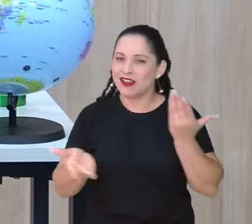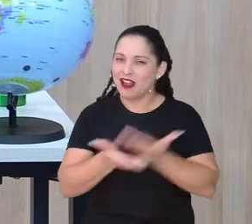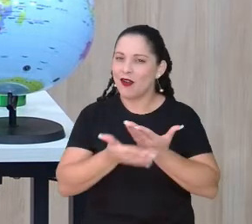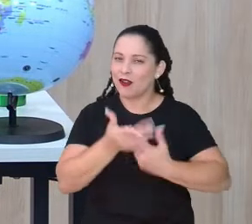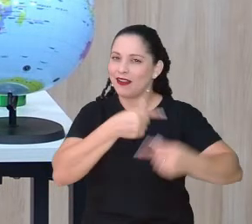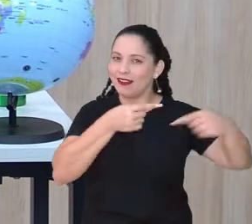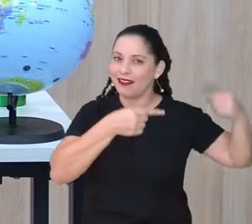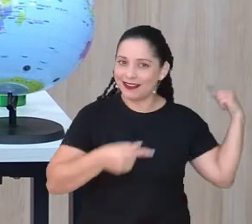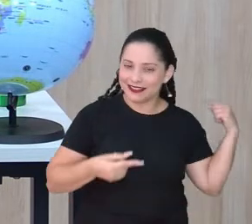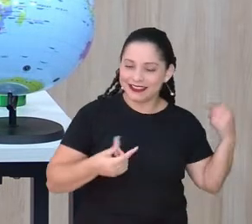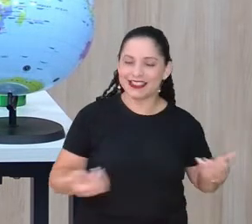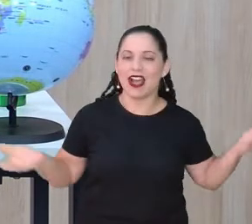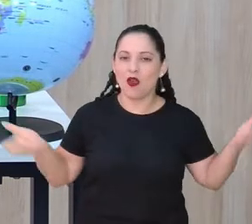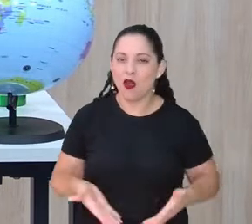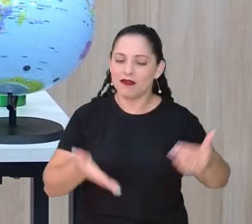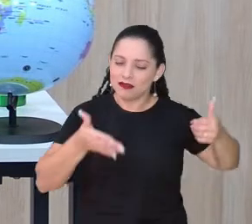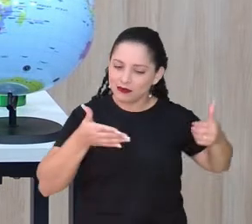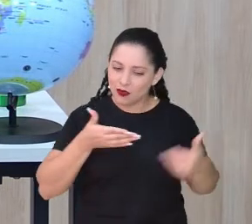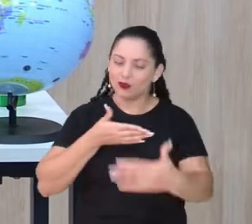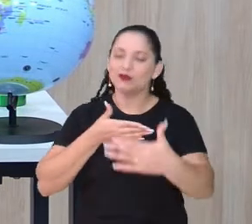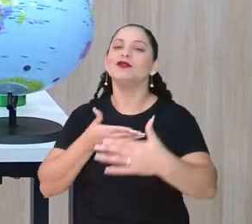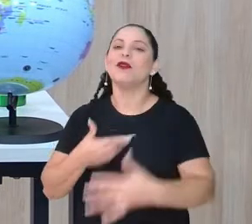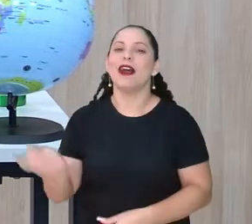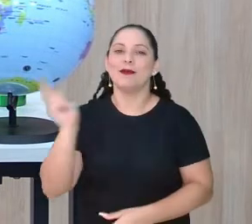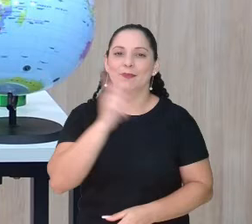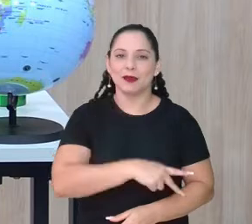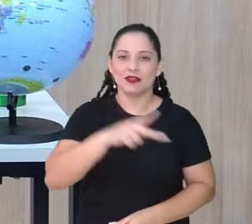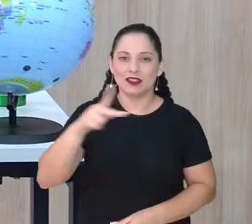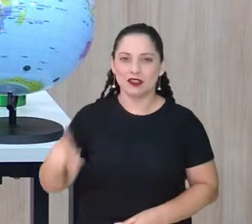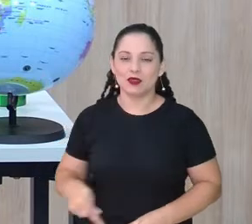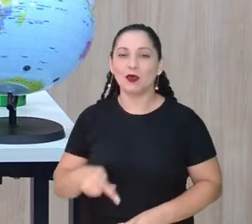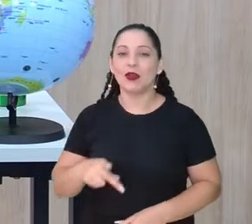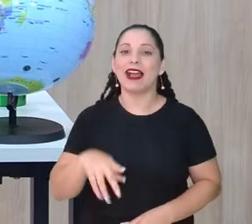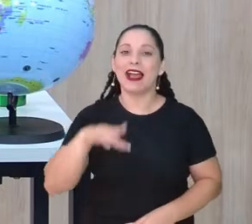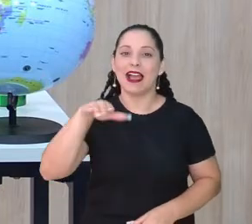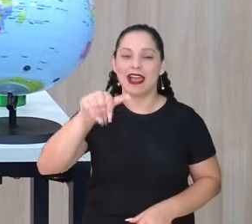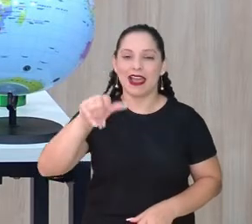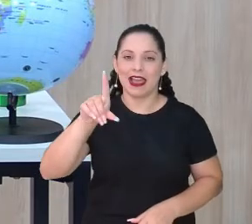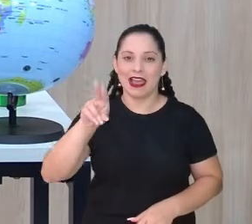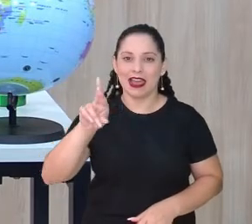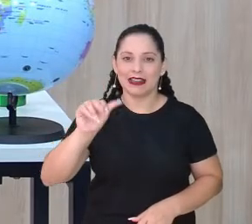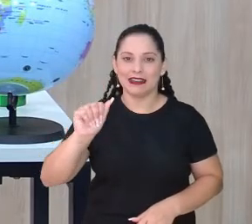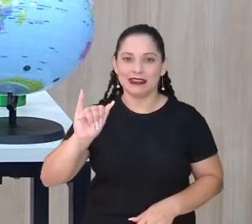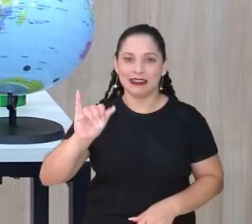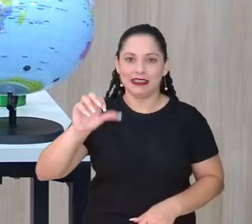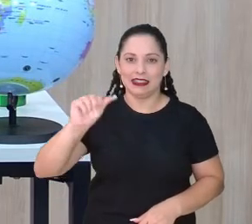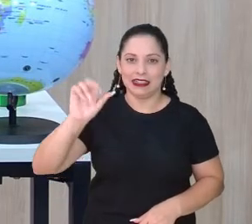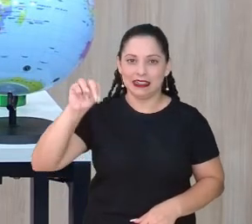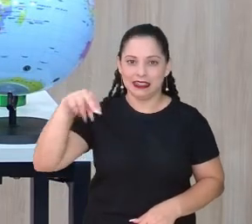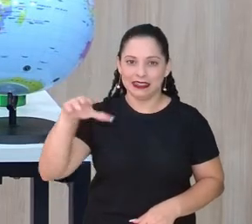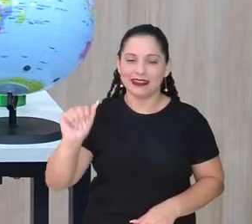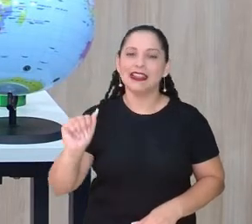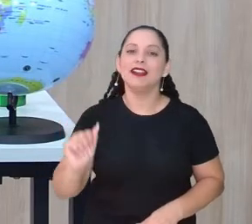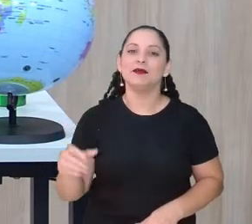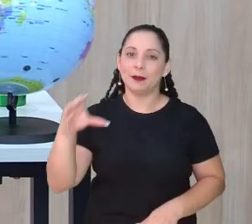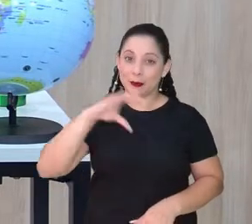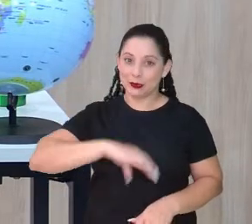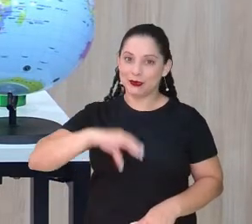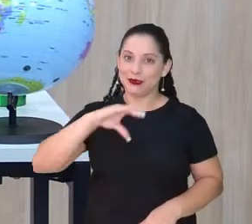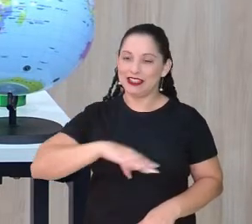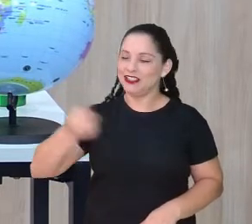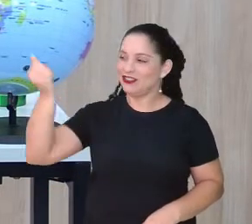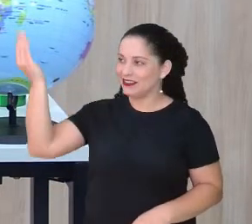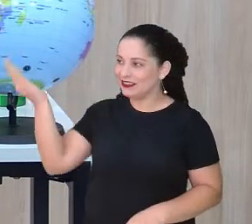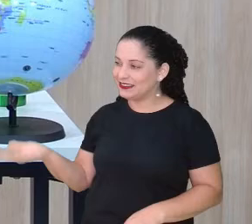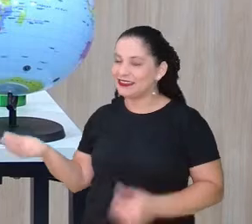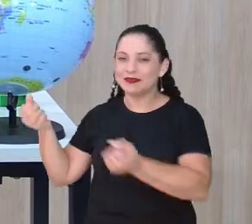anterior e agora continuam. É a querida professora Adriana de Língua Portuguesa, que vai dar as boas-vindas a vocês mais uma